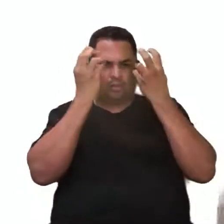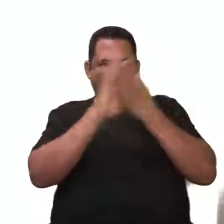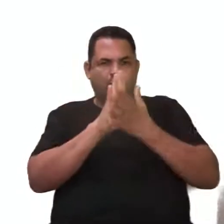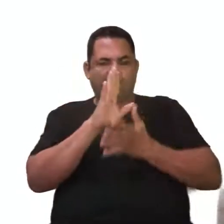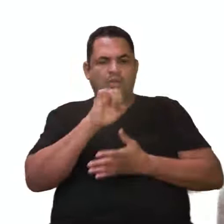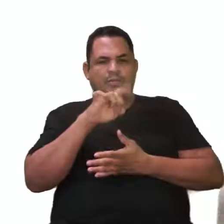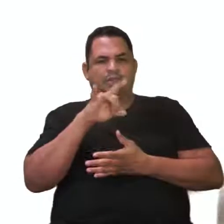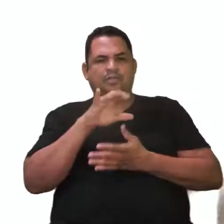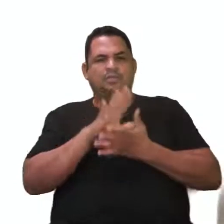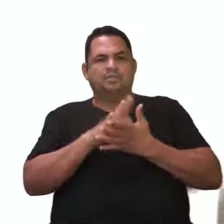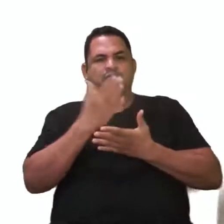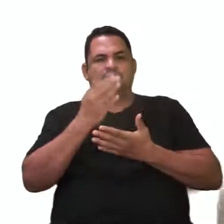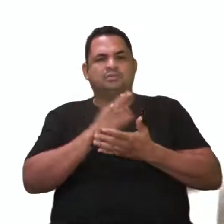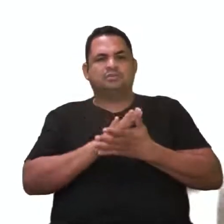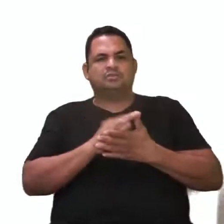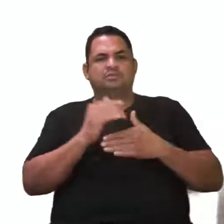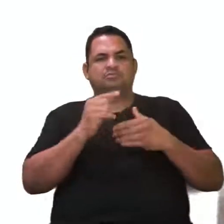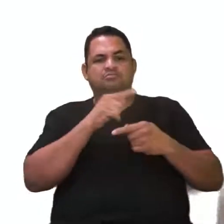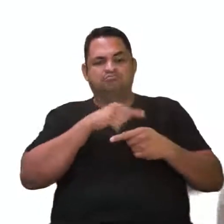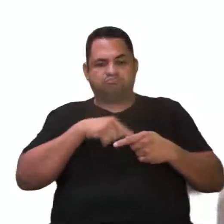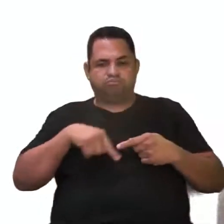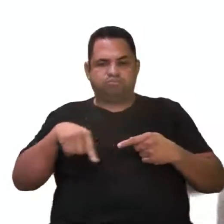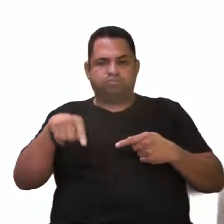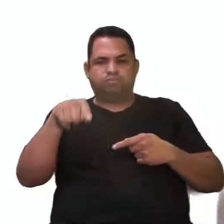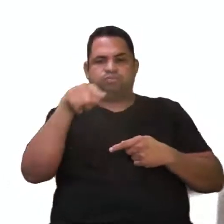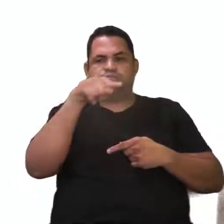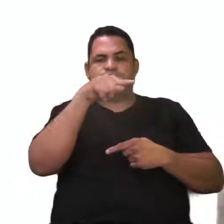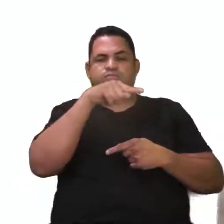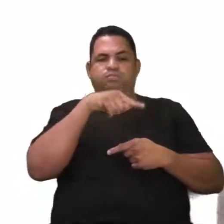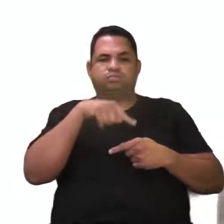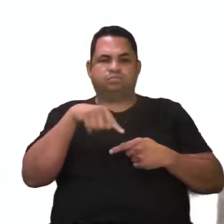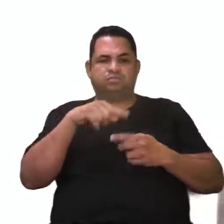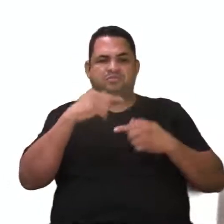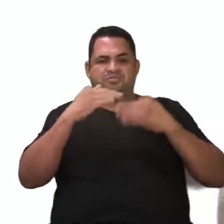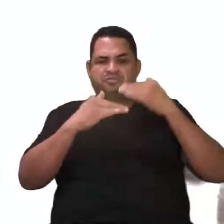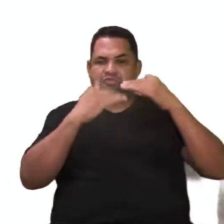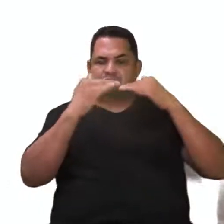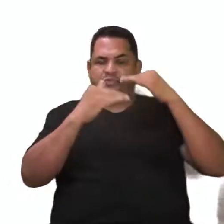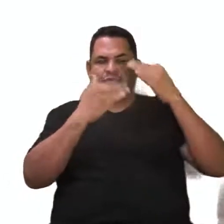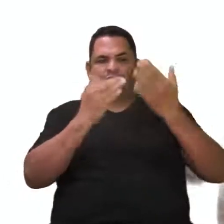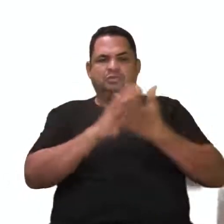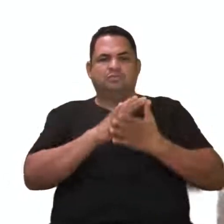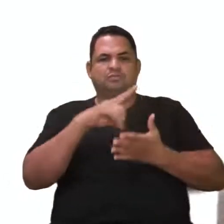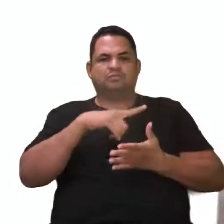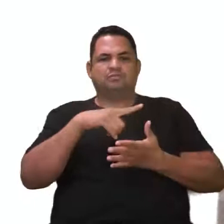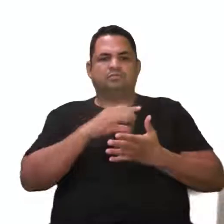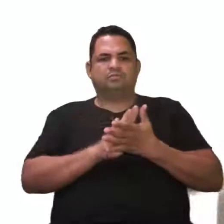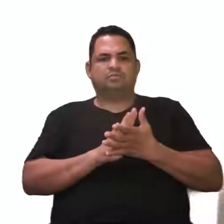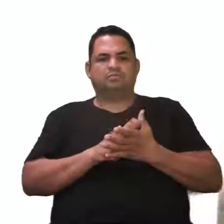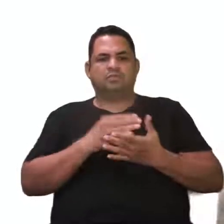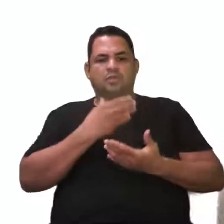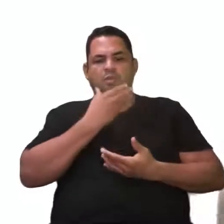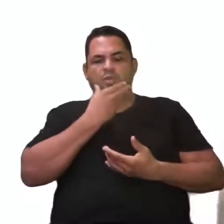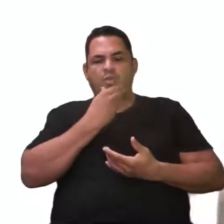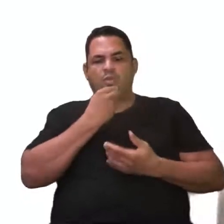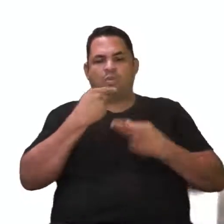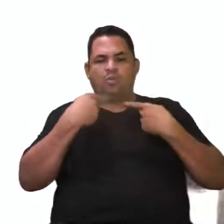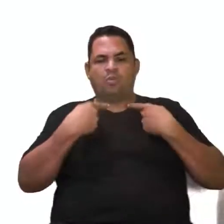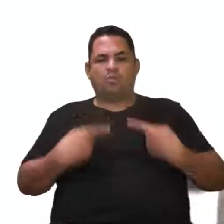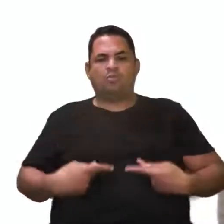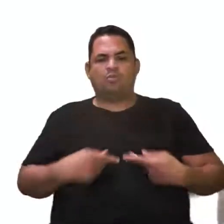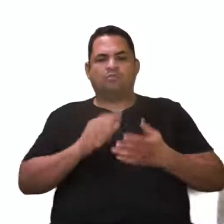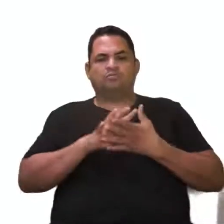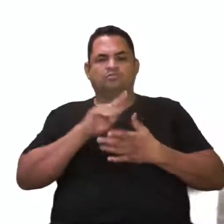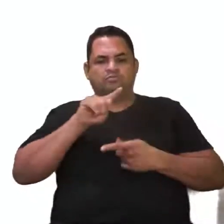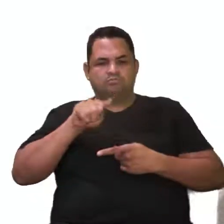pode observar que ele é bem longo. Olha. E aqui do humano, né? Parece uma caudinha,